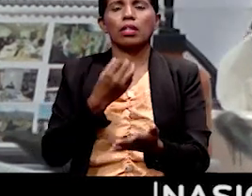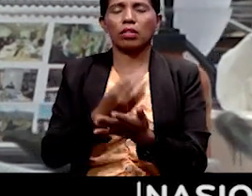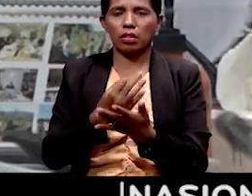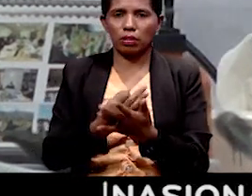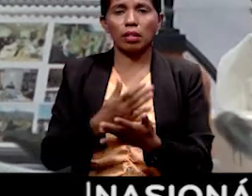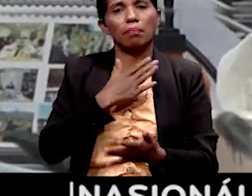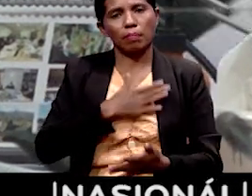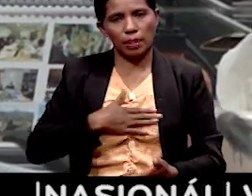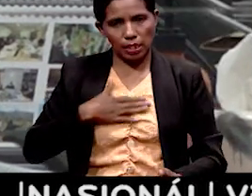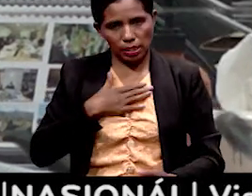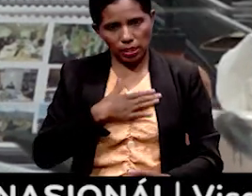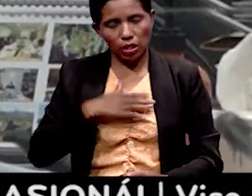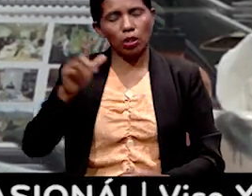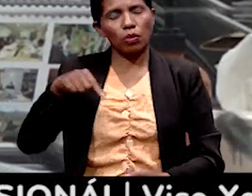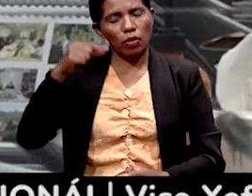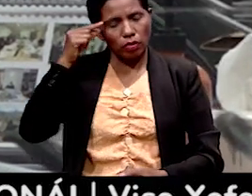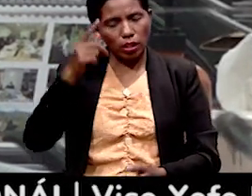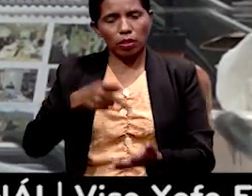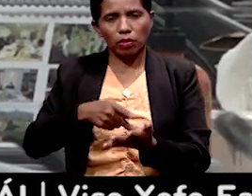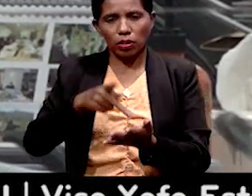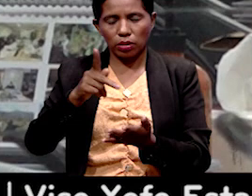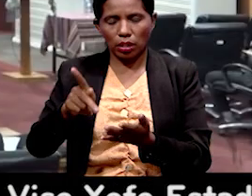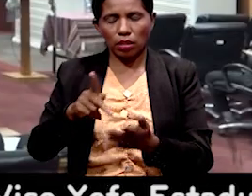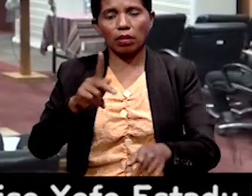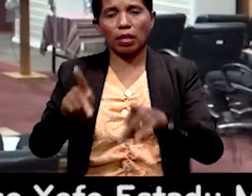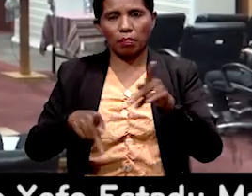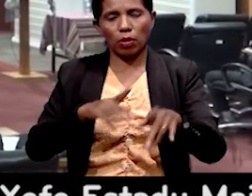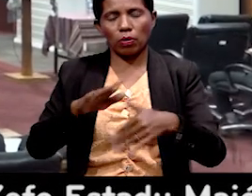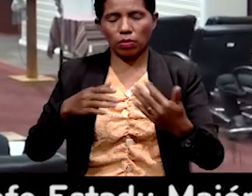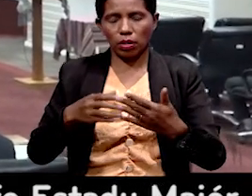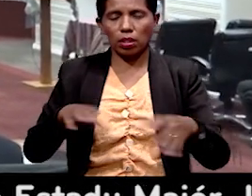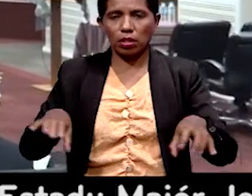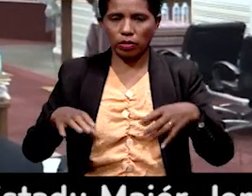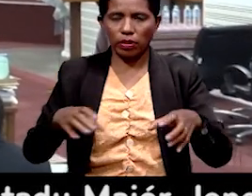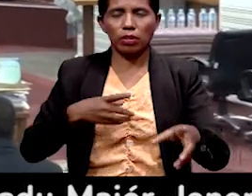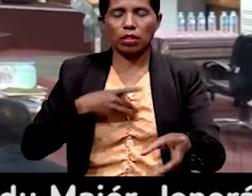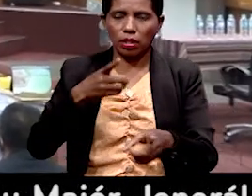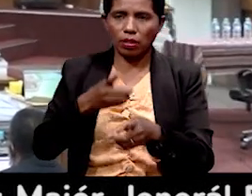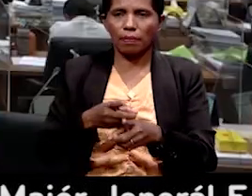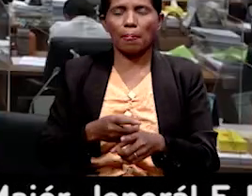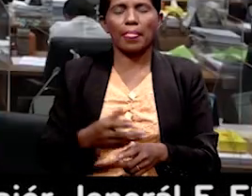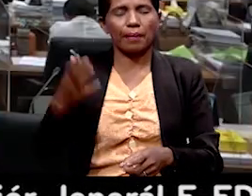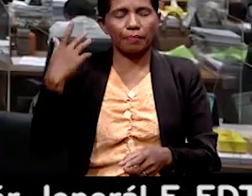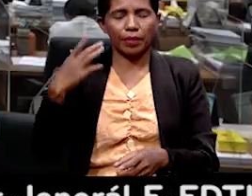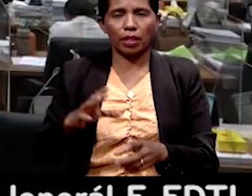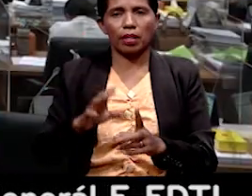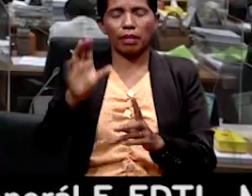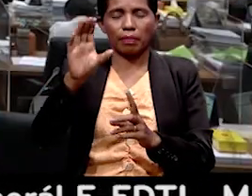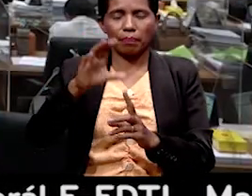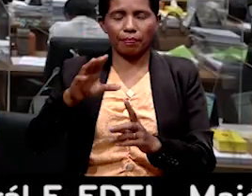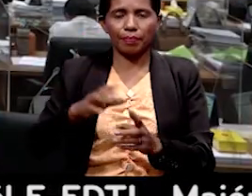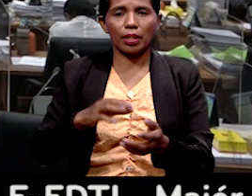favorida, governo, selu amene direito serne. Antes, né, chefe de Estado Francisco Guterres Luolo, veta decreto